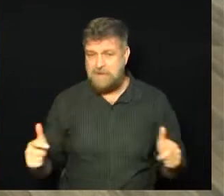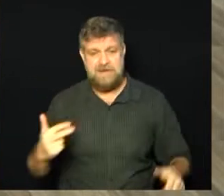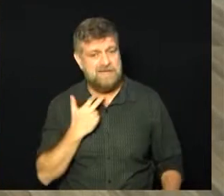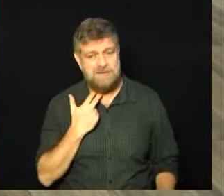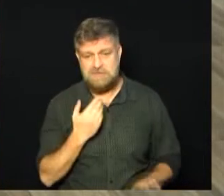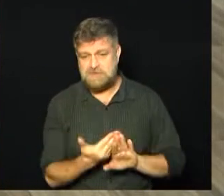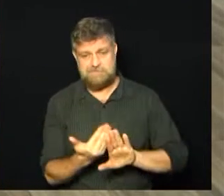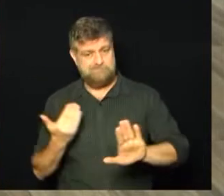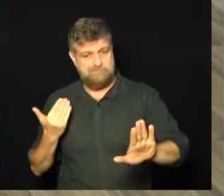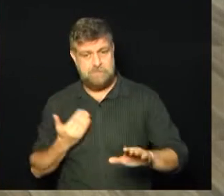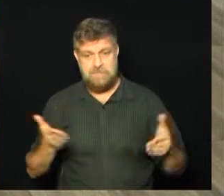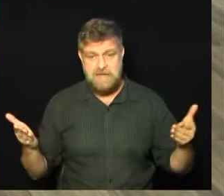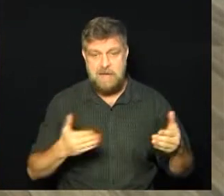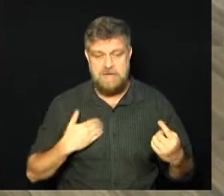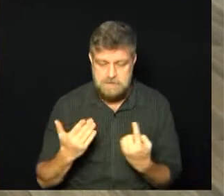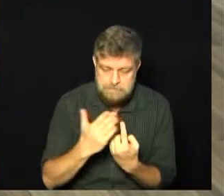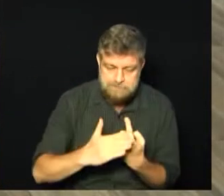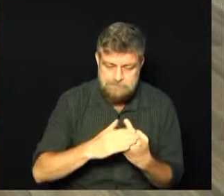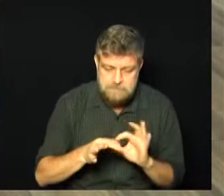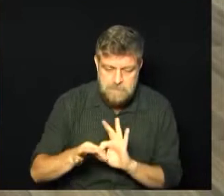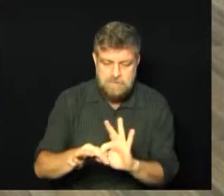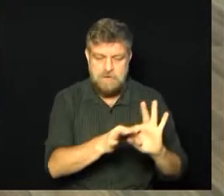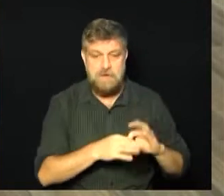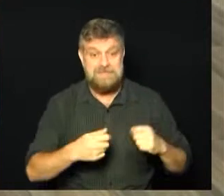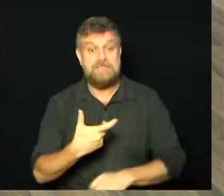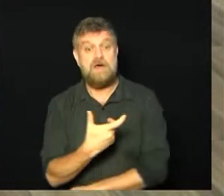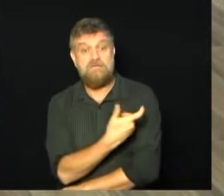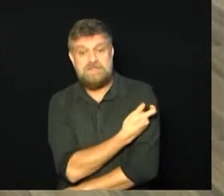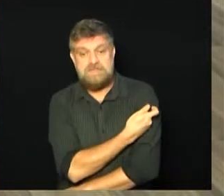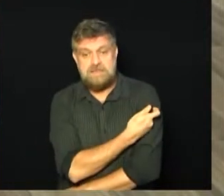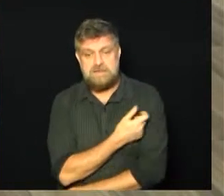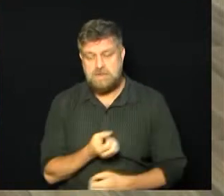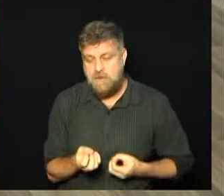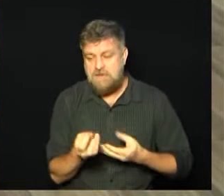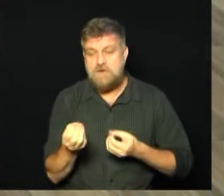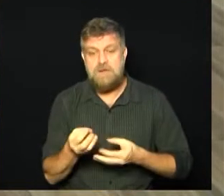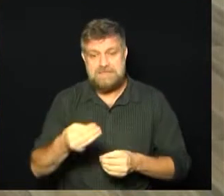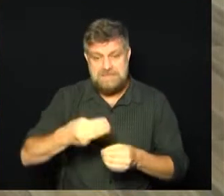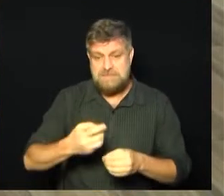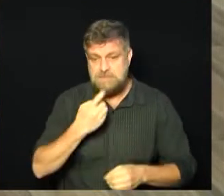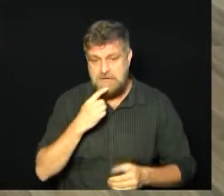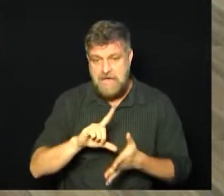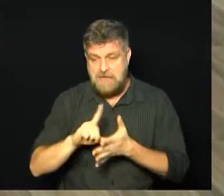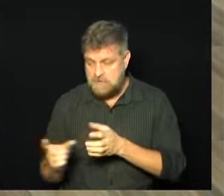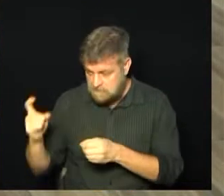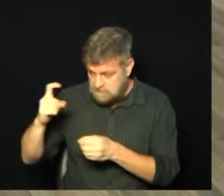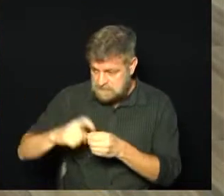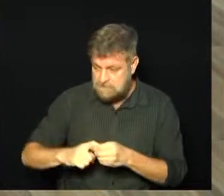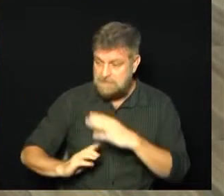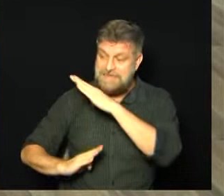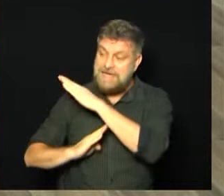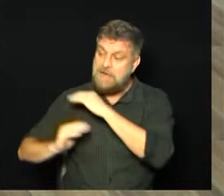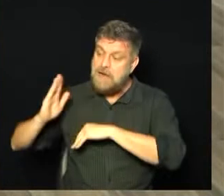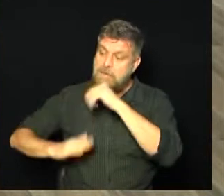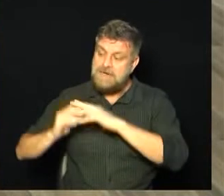longe do outro. Agora a gente pode estar junto, né? Basta se vacinar. Mina, essas foram as notícias da Metrópole. Eu te espero daqui a pouquinho para contar como que foi a